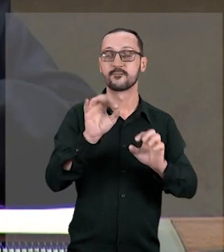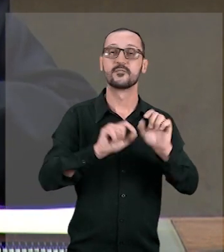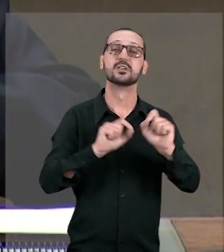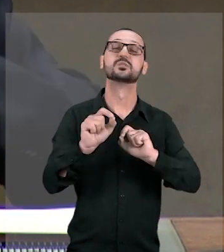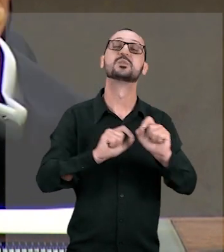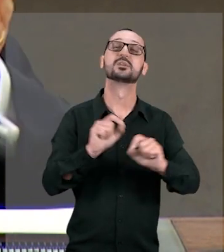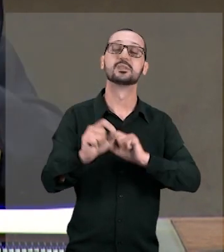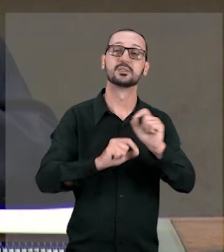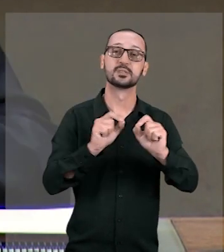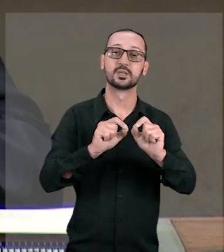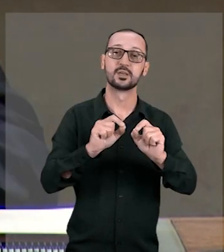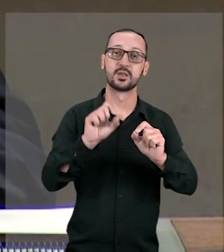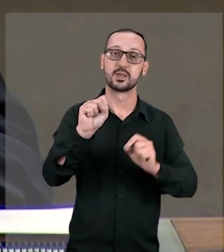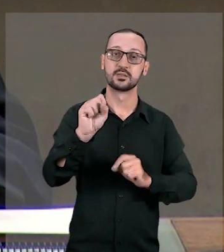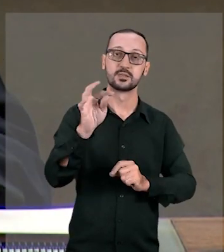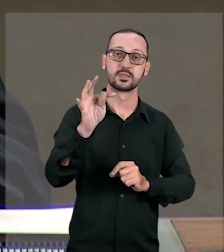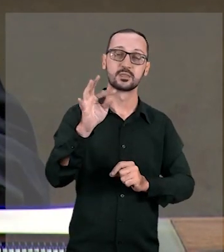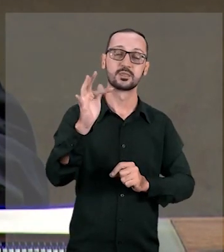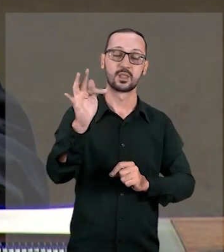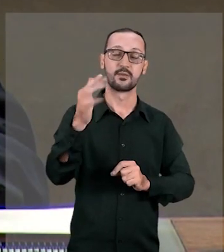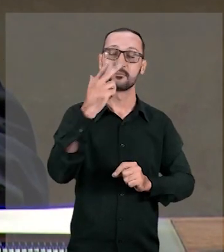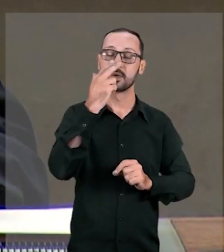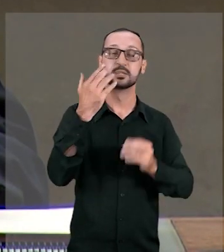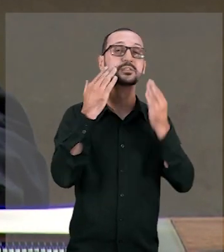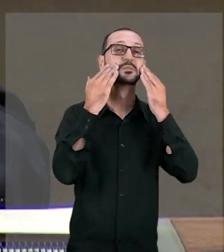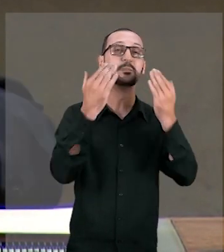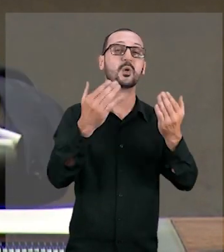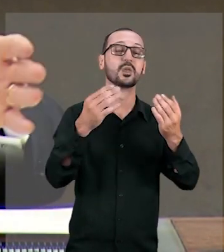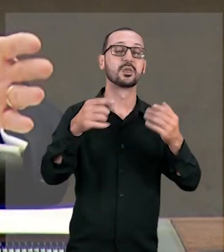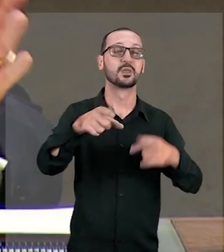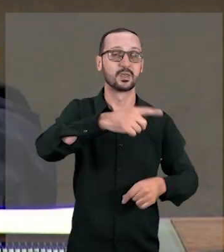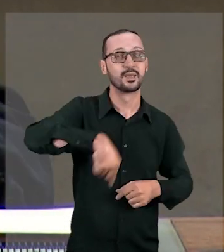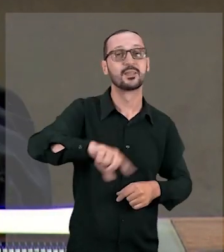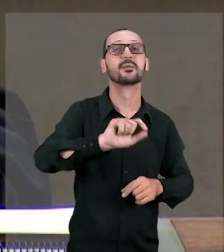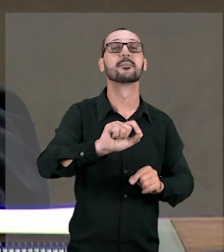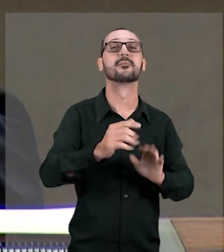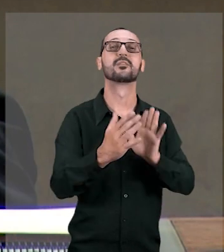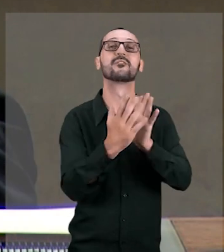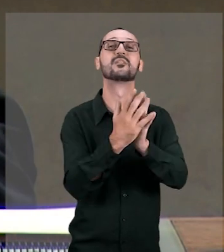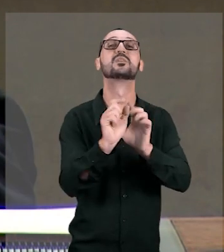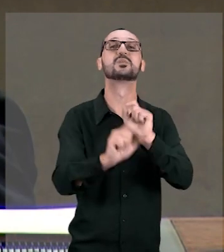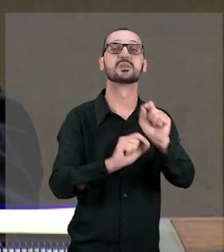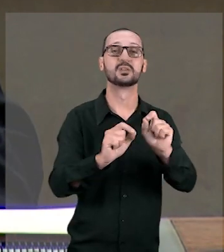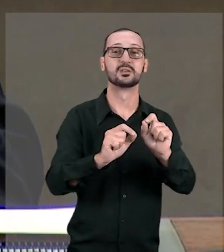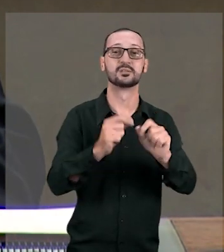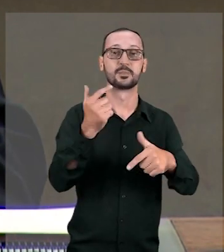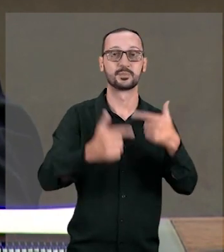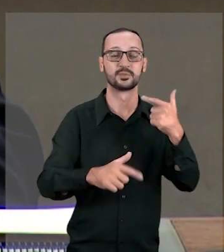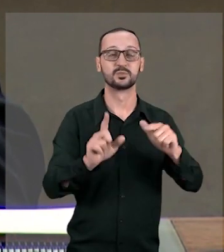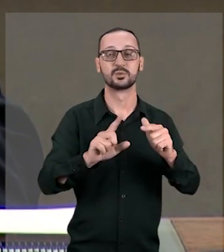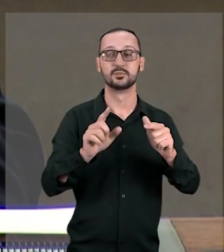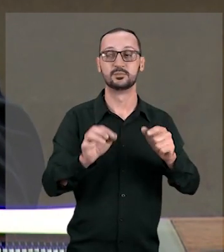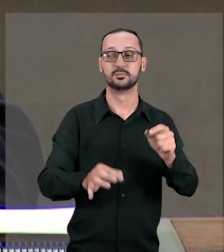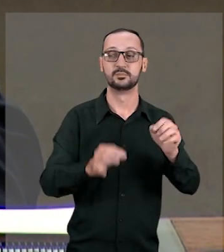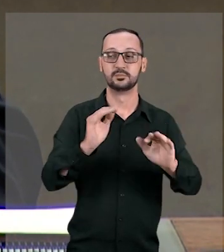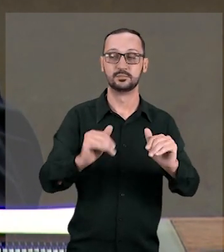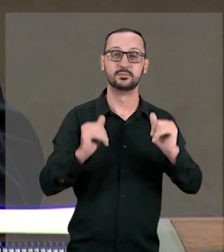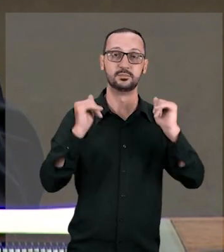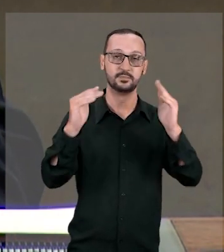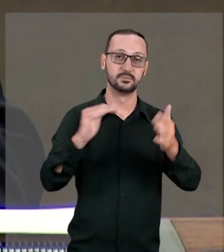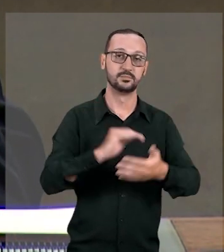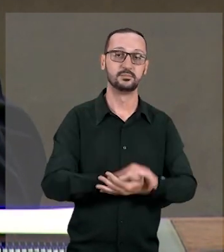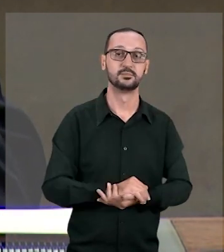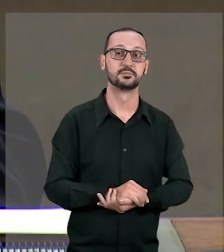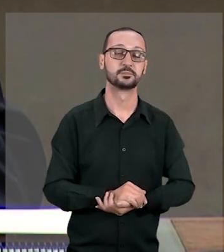das paixões desordenadas da política, que não é papel de um tribunal, está